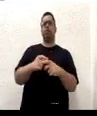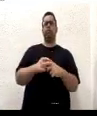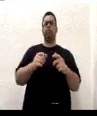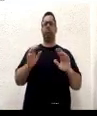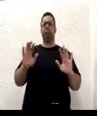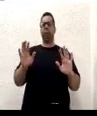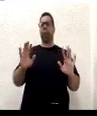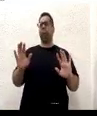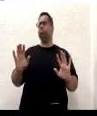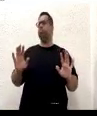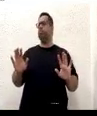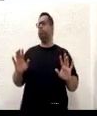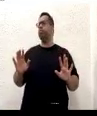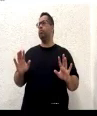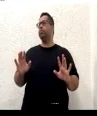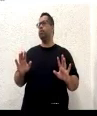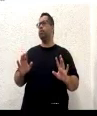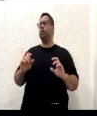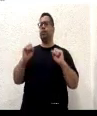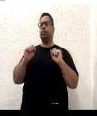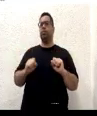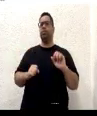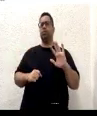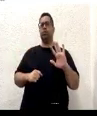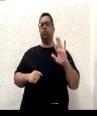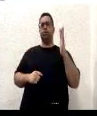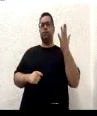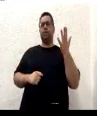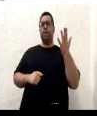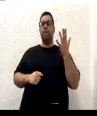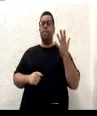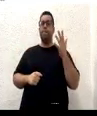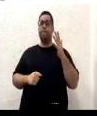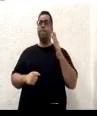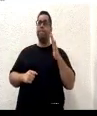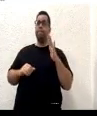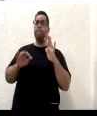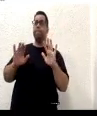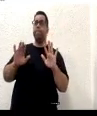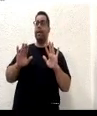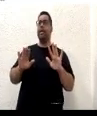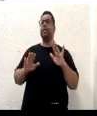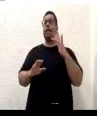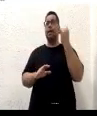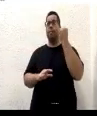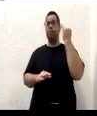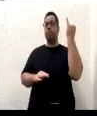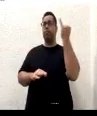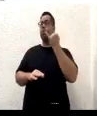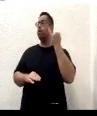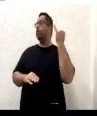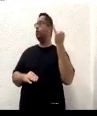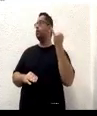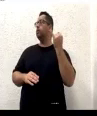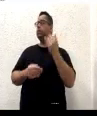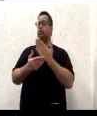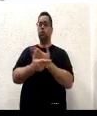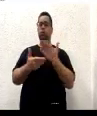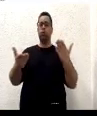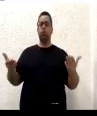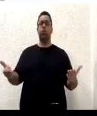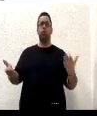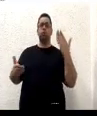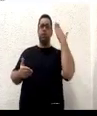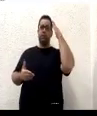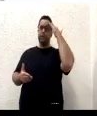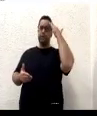coisas que acontecem e deixa para lá. Mas eu acho que ia contentar todo mundo e todo mundo ia comer o que queria. É que nem a cesta